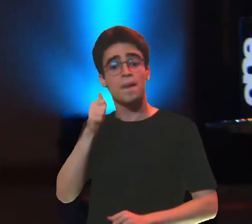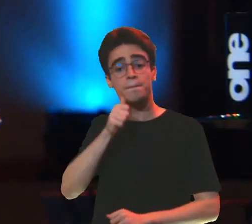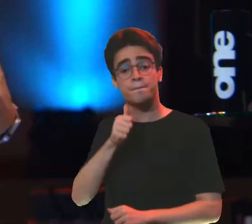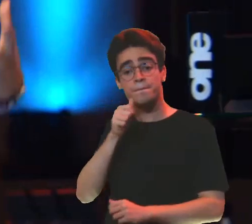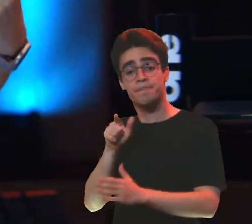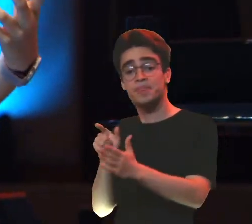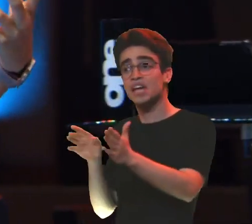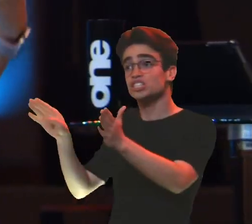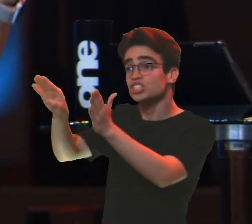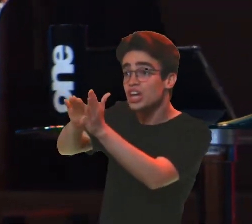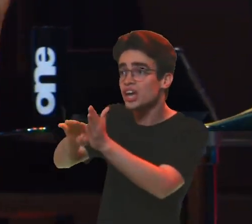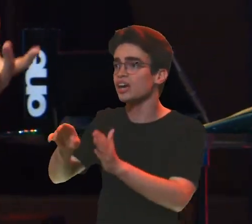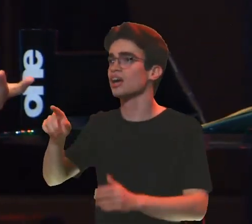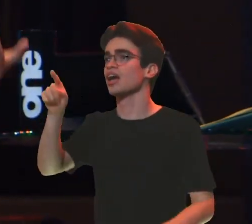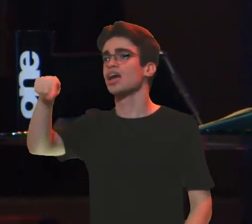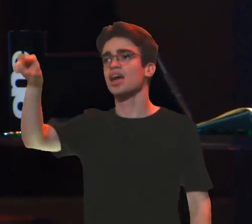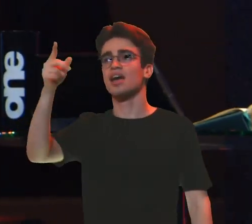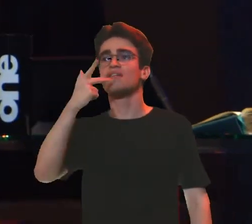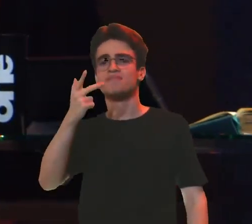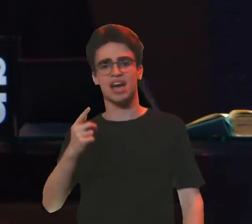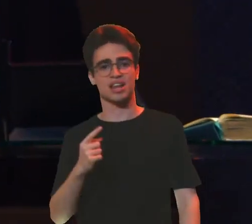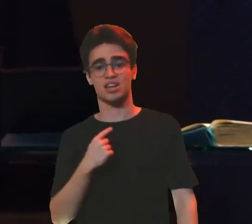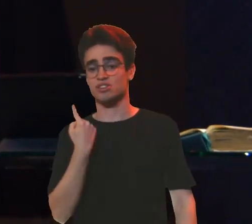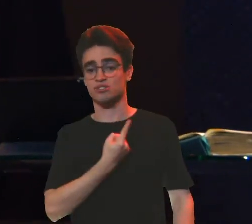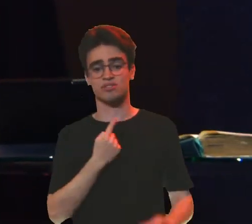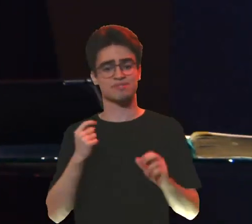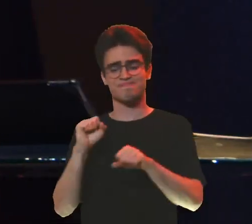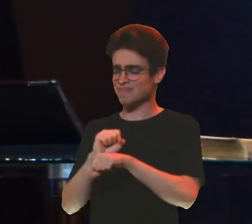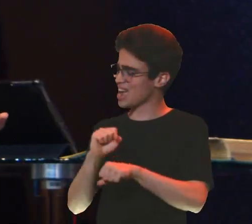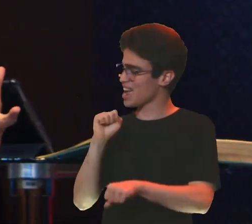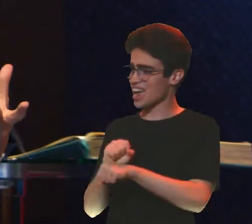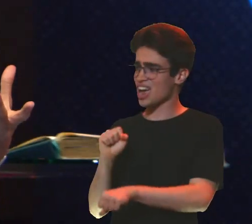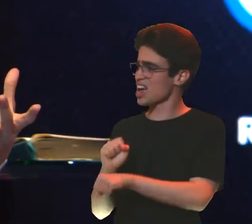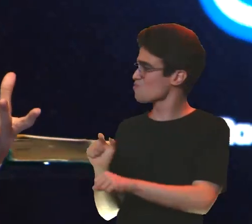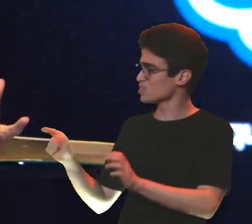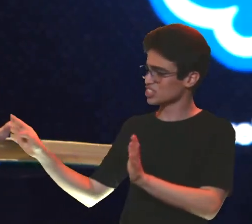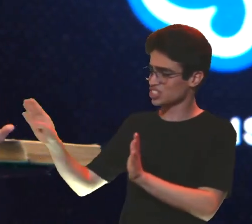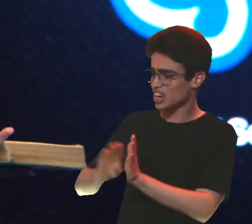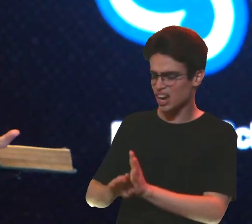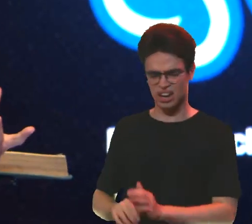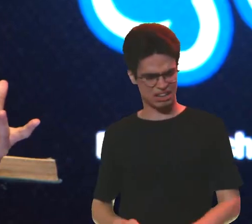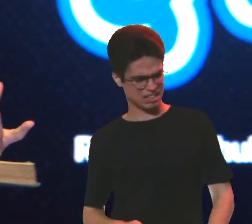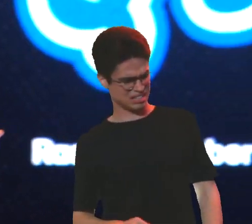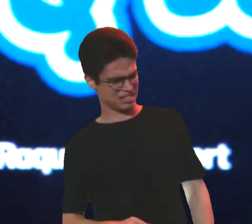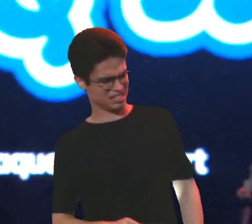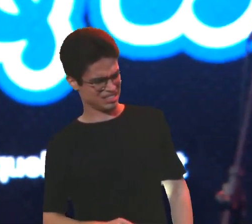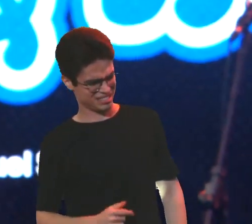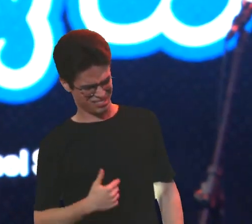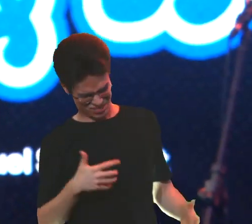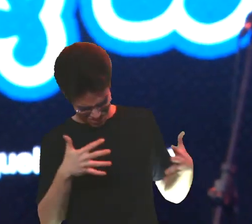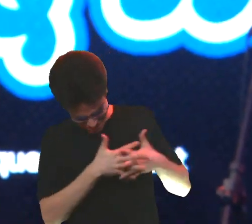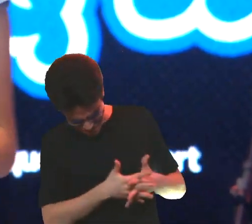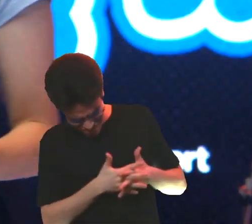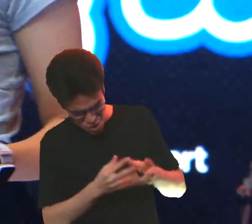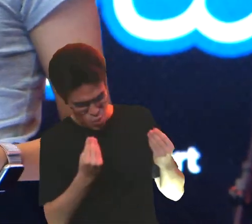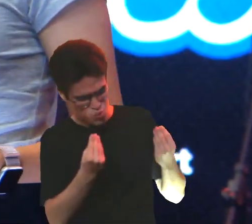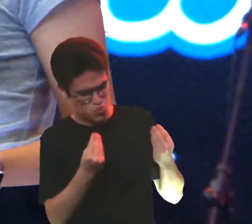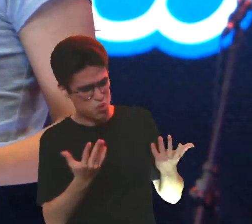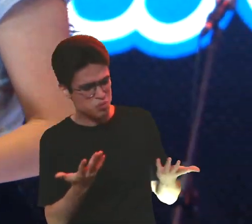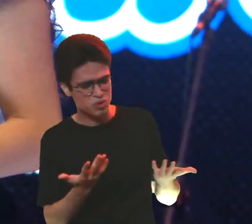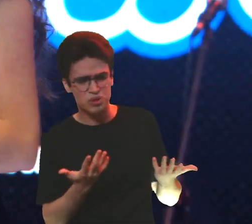naquela tribo, eles falam, nós estávamos esperando por você. E aí ela fica meio confusa e pergunta, como